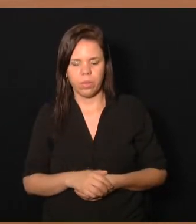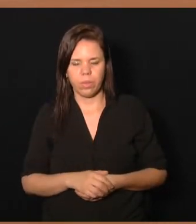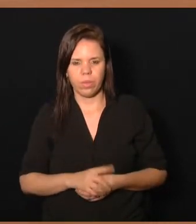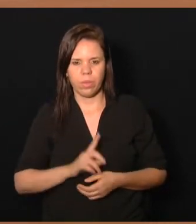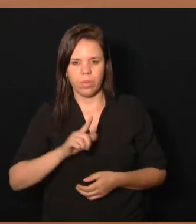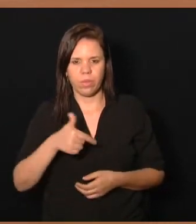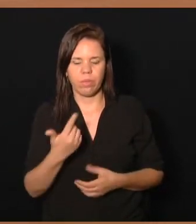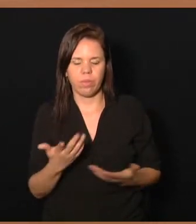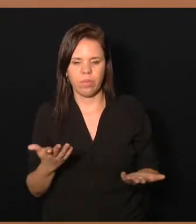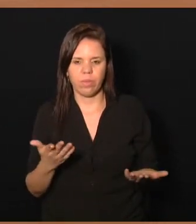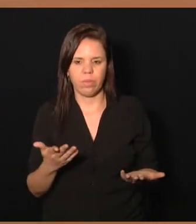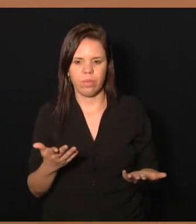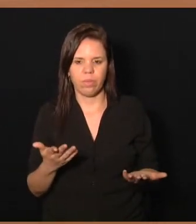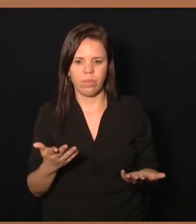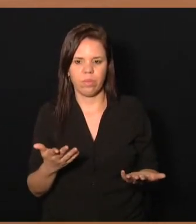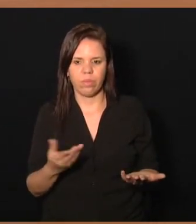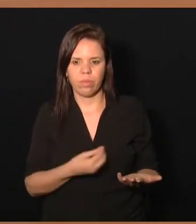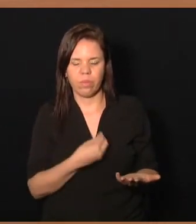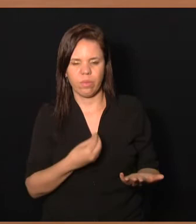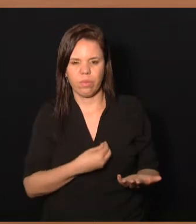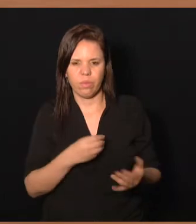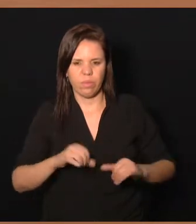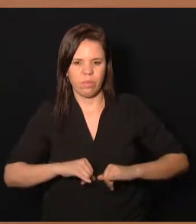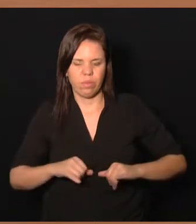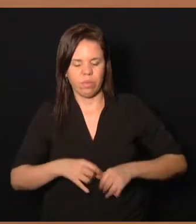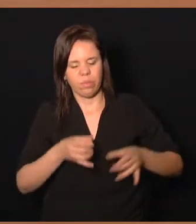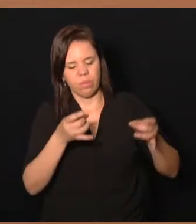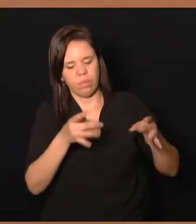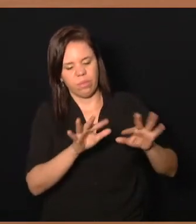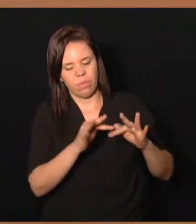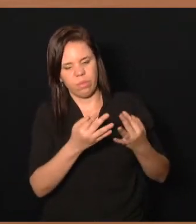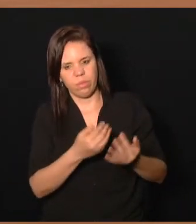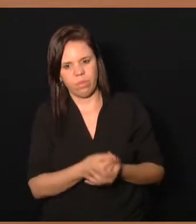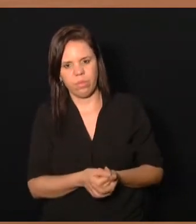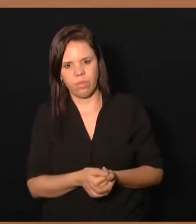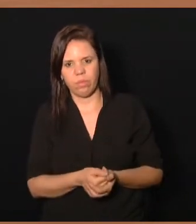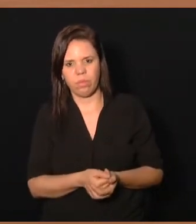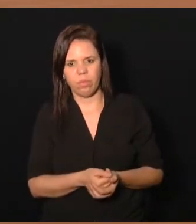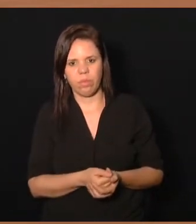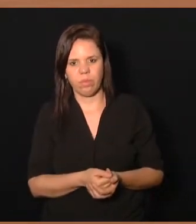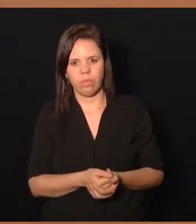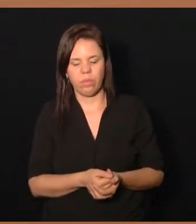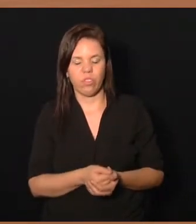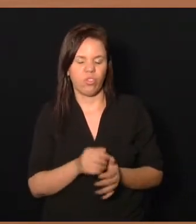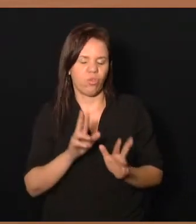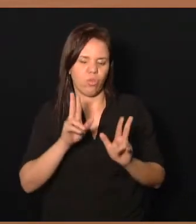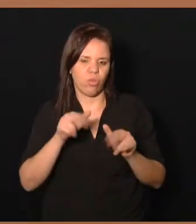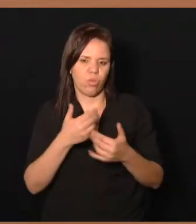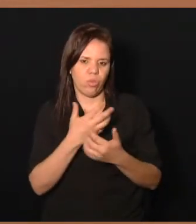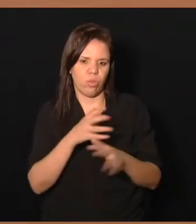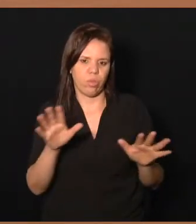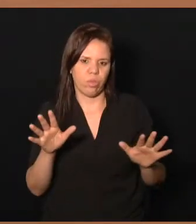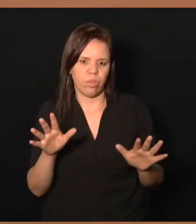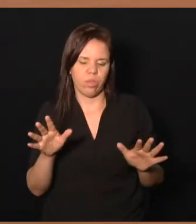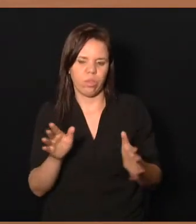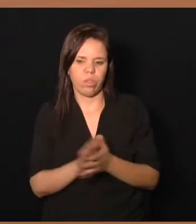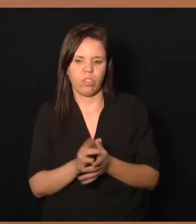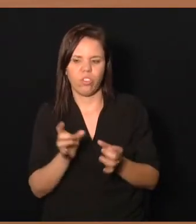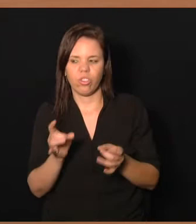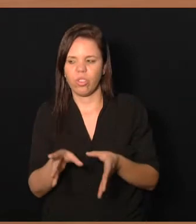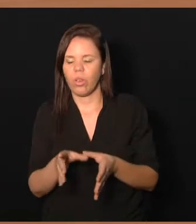chegar numa situação, primeiro o abandono da família. Eu jamais colocaria meu pai numa casa de